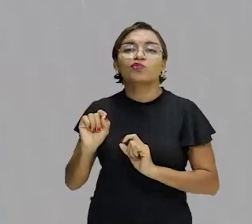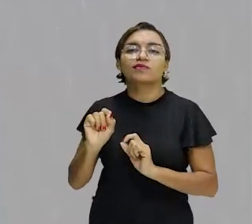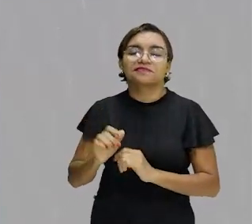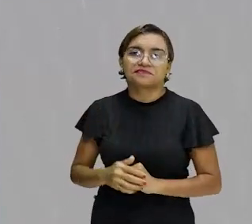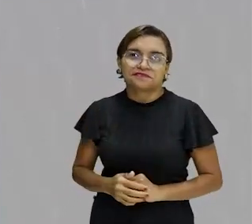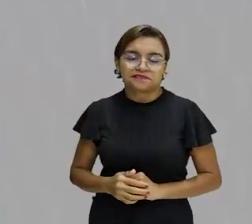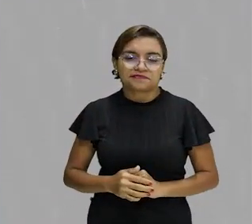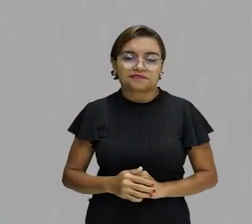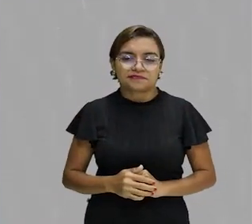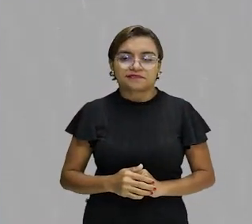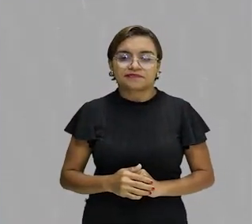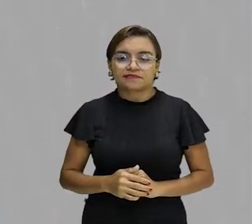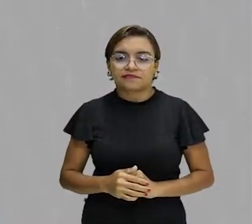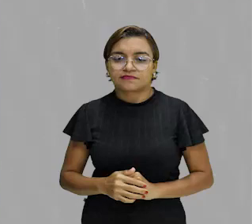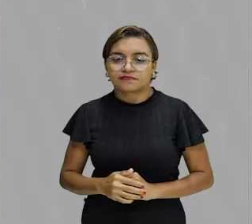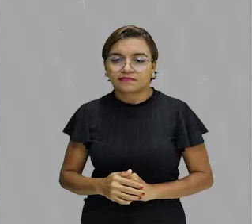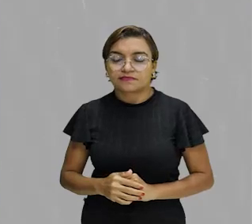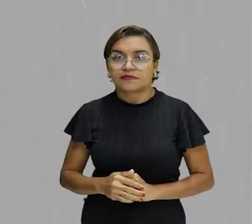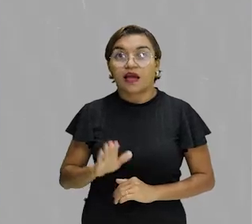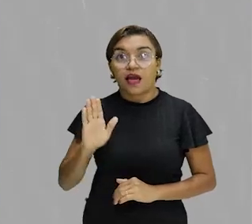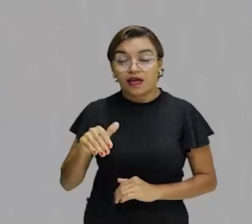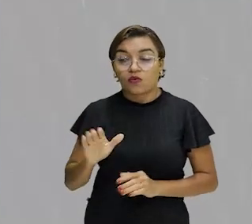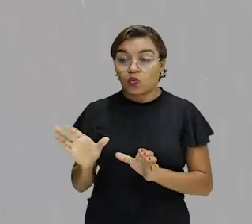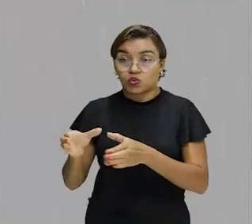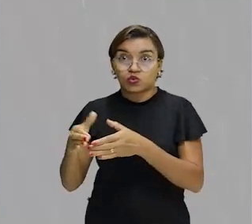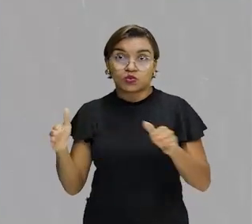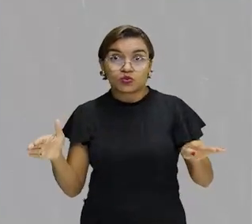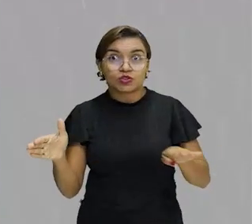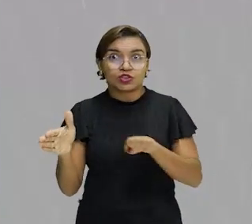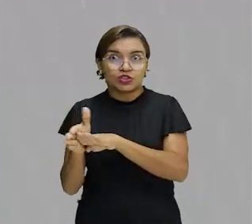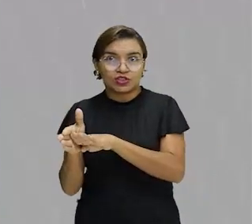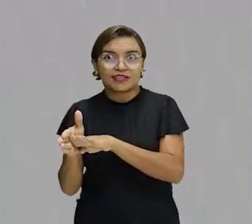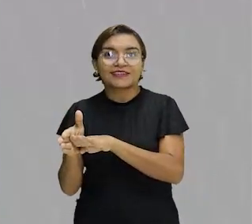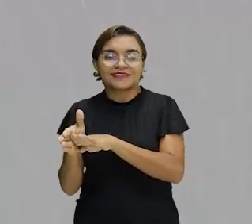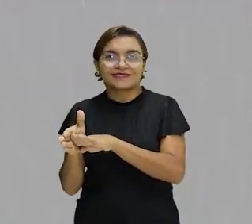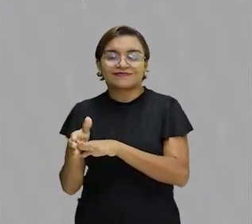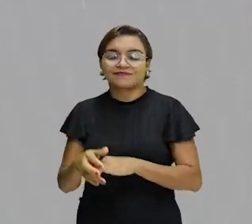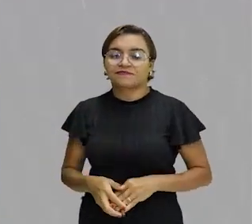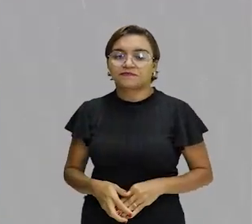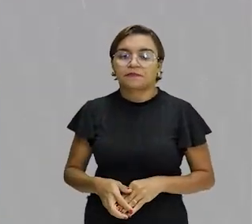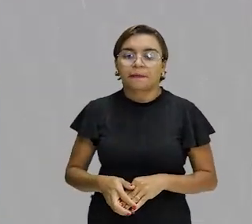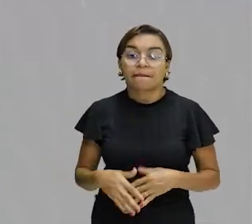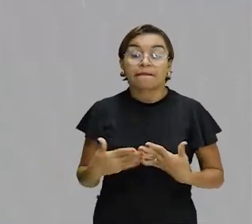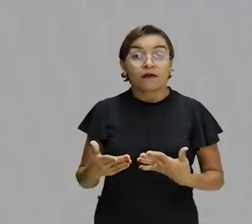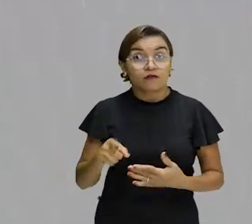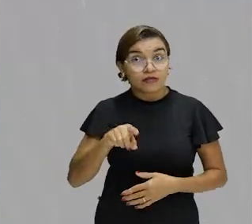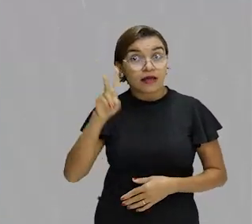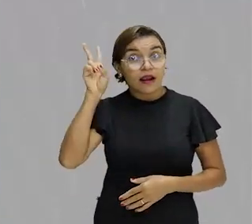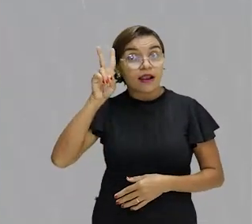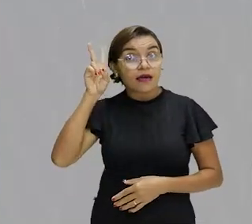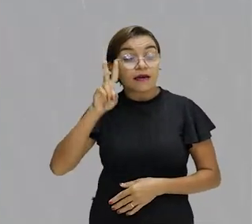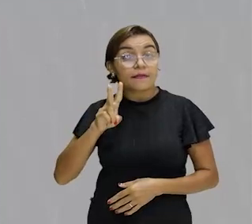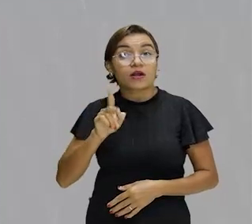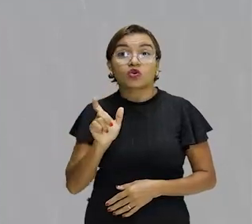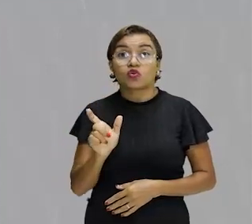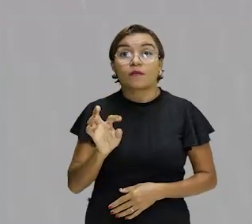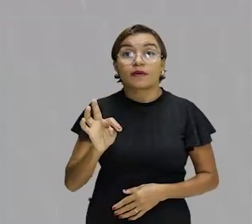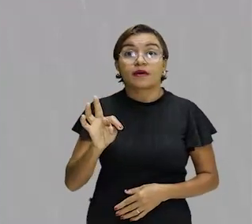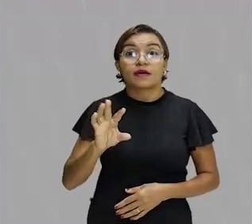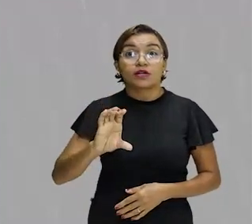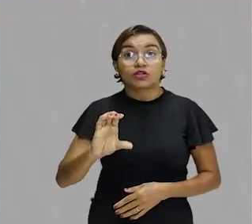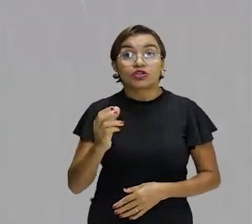nesse caso, na hora que eu calculo o G do 4, é porque eu estou fazendo 4 dividido por 4, que dá 1.